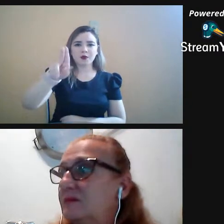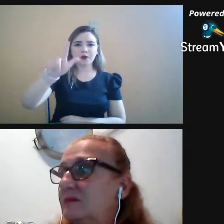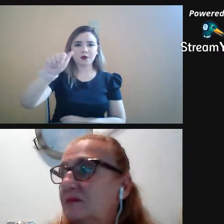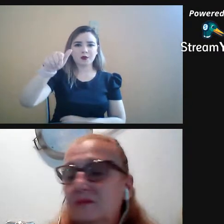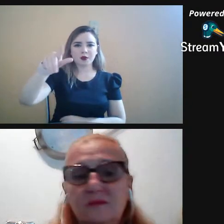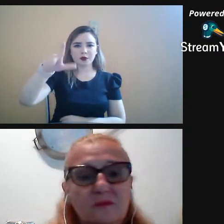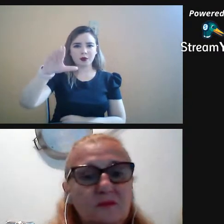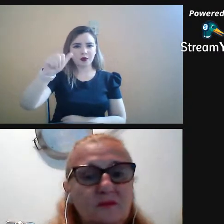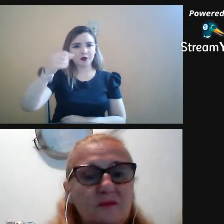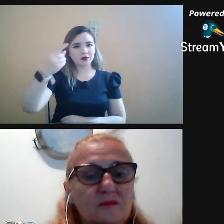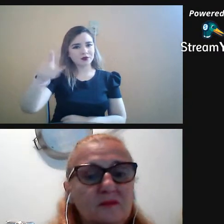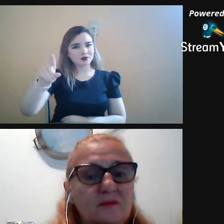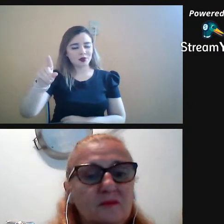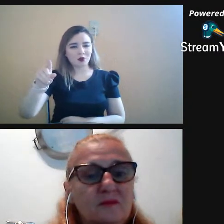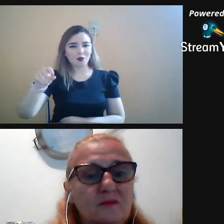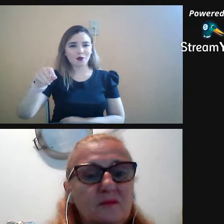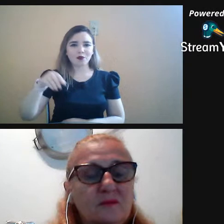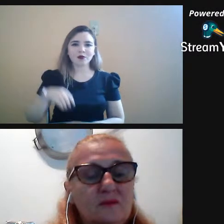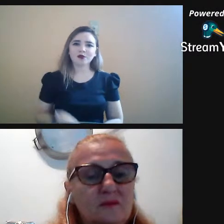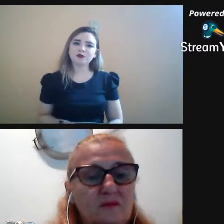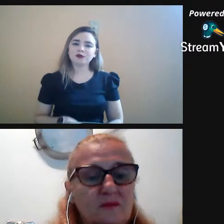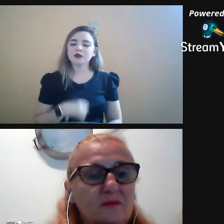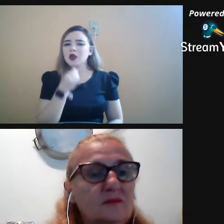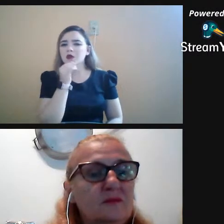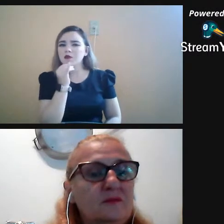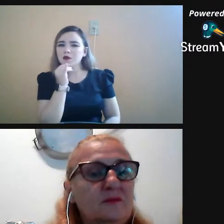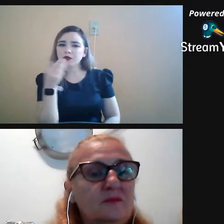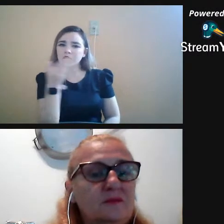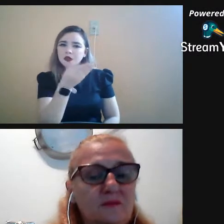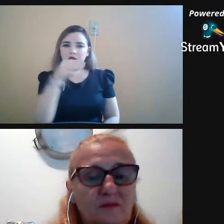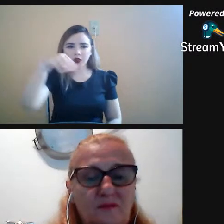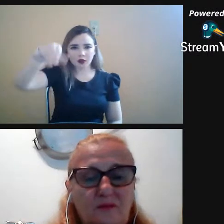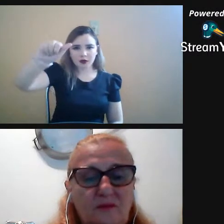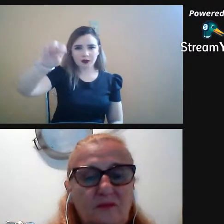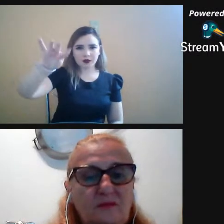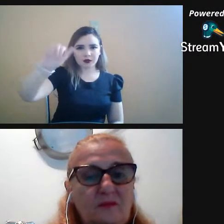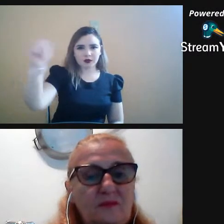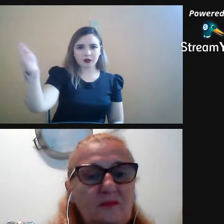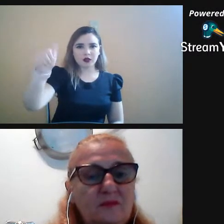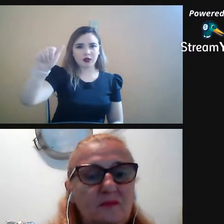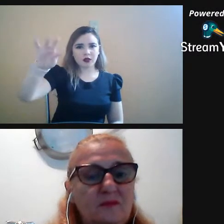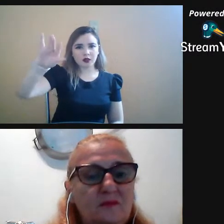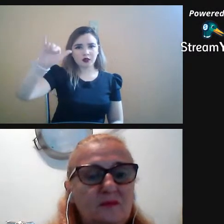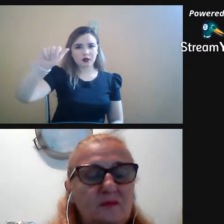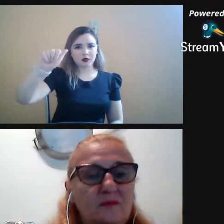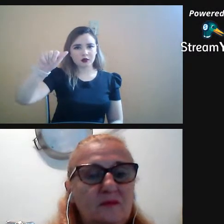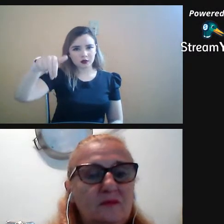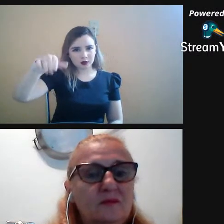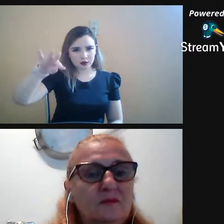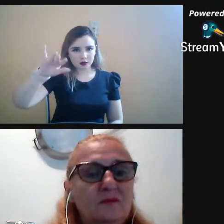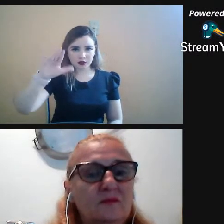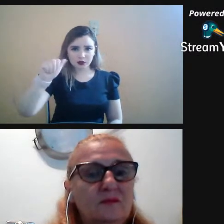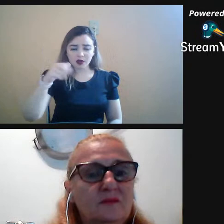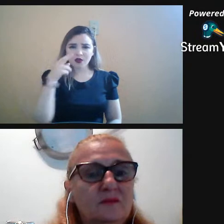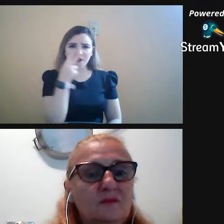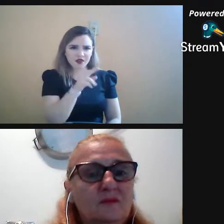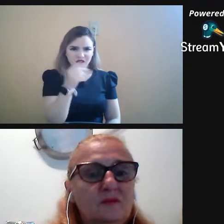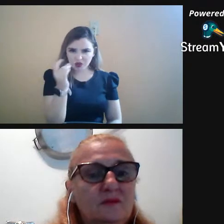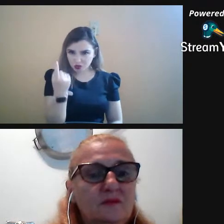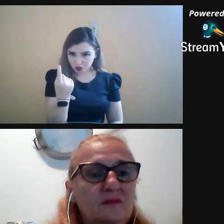Mas quando a gente vai, por exemplo, na Mata Atlântica, a gente não vê só uma população. A gente